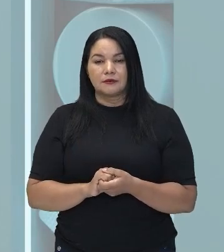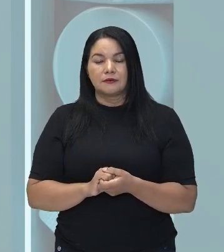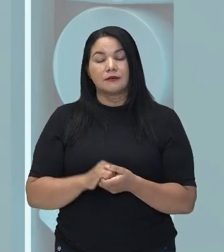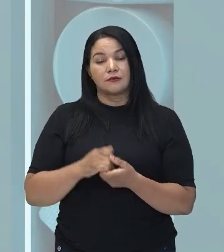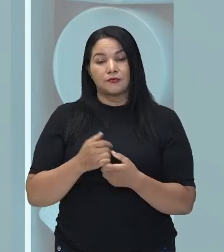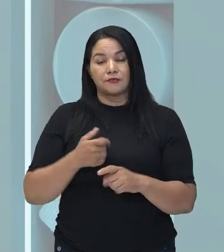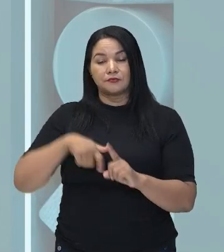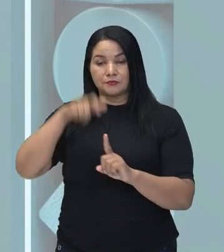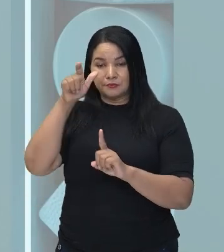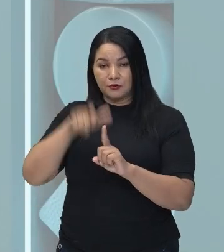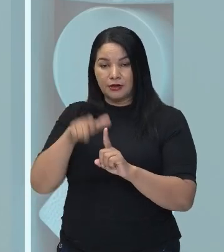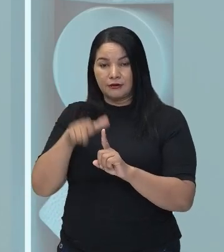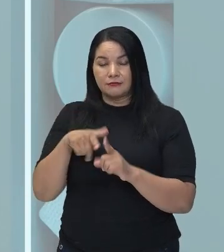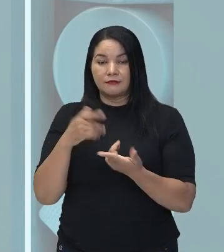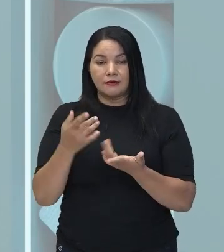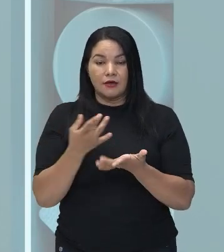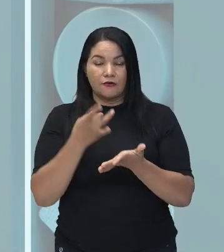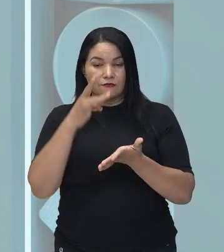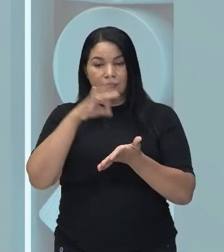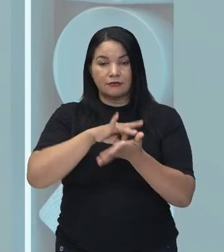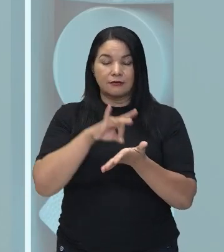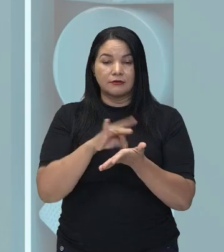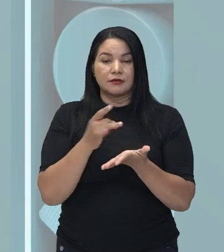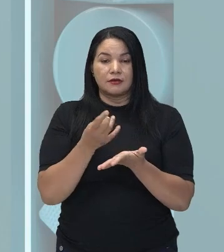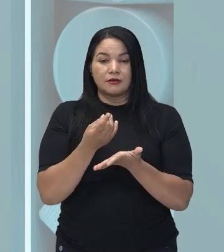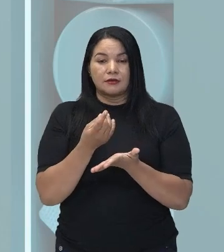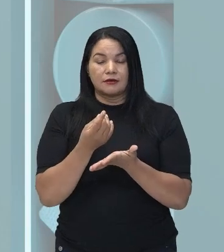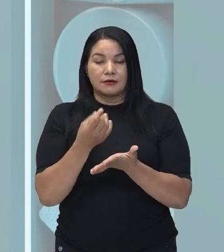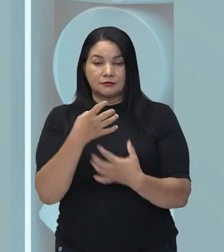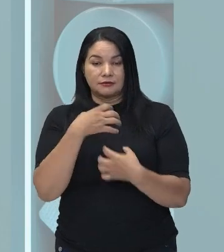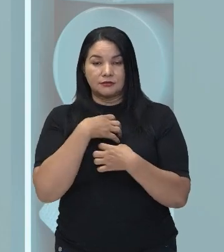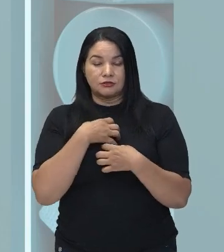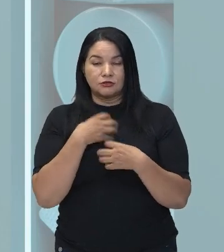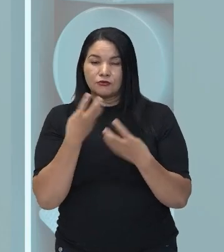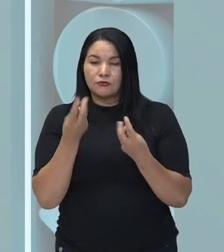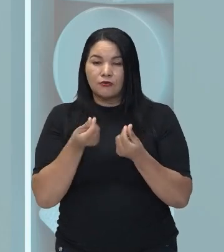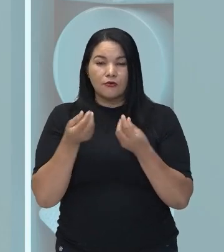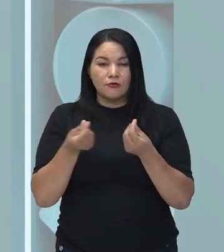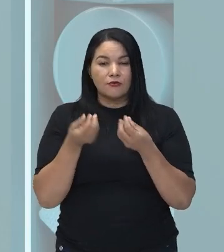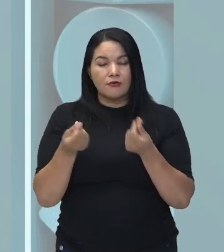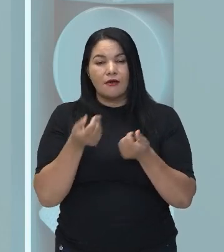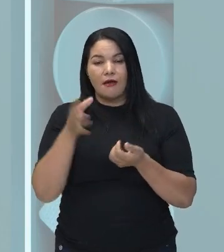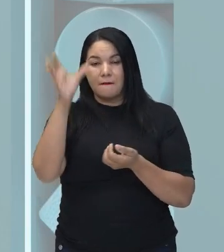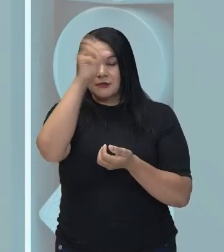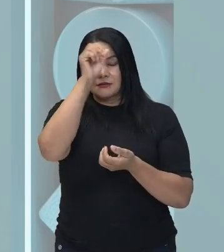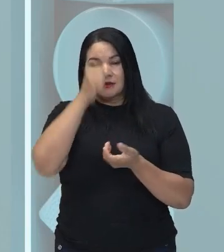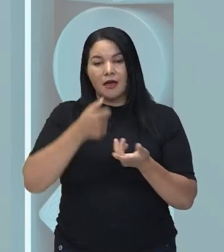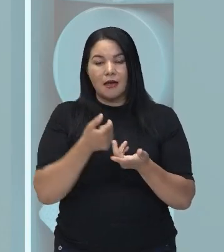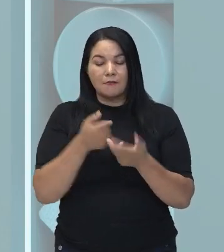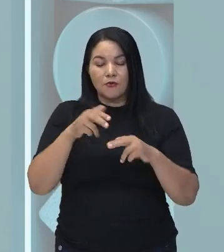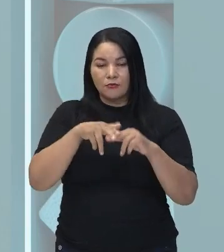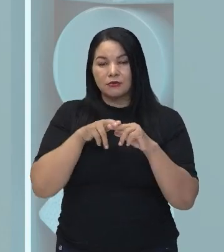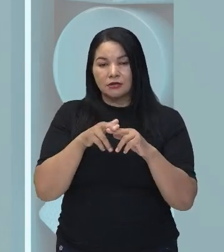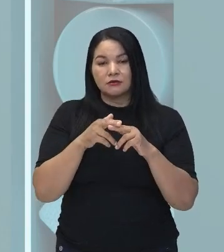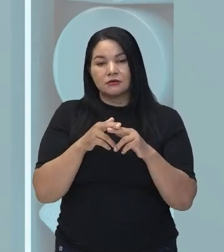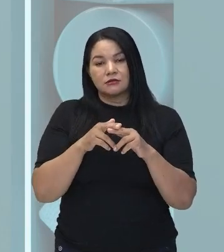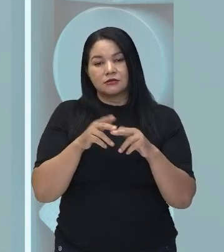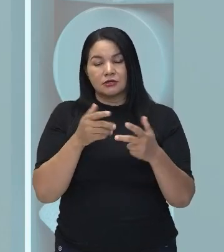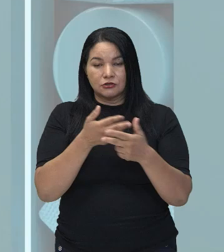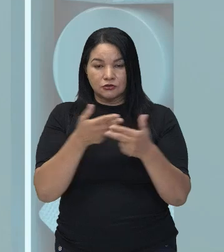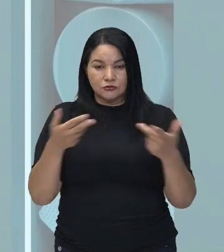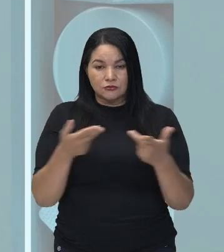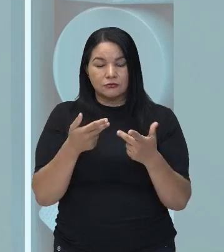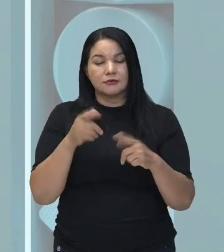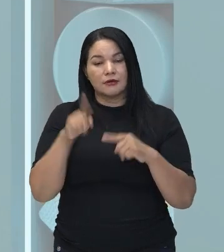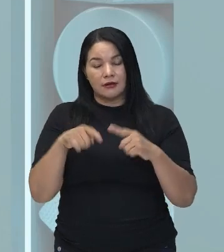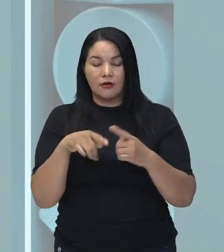real conhecimento, a real sensação e aprendizado que se pode ter a partir das coisas é através do contato direto com